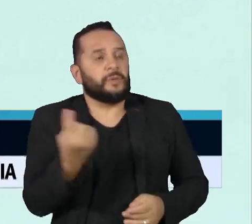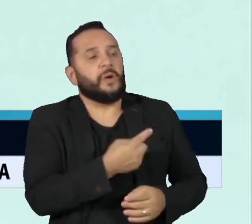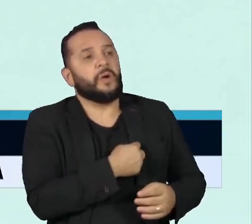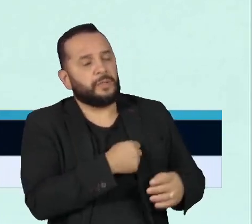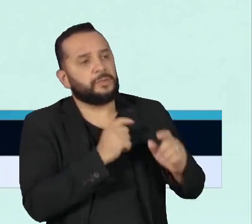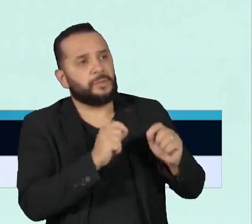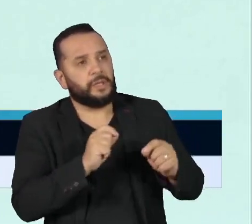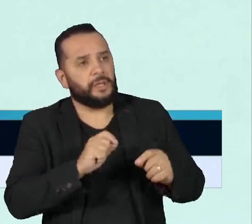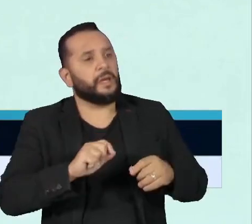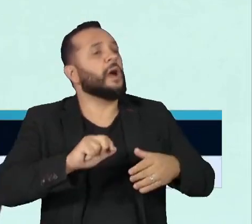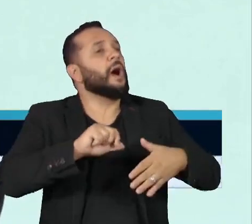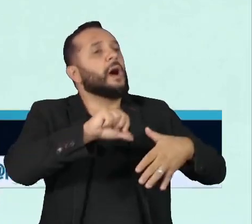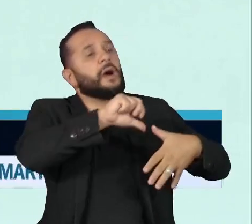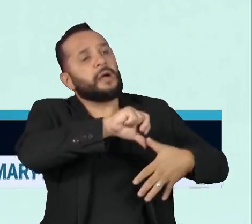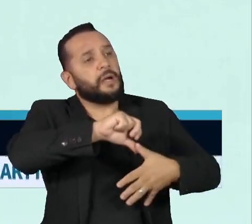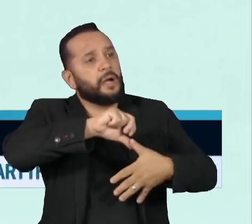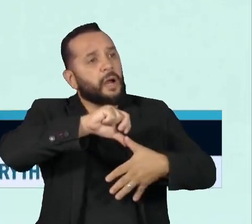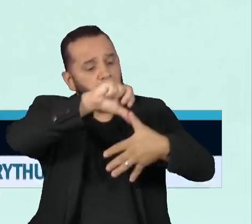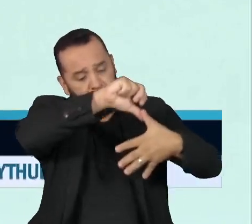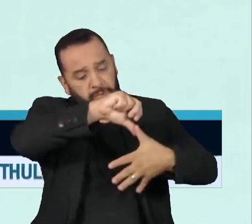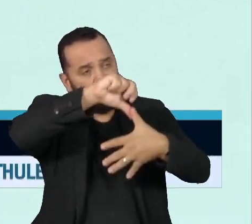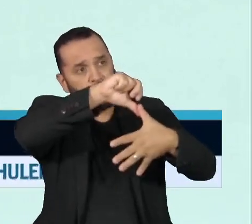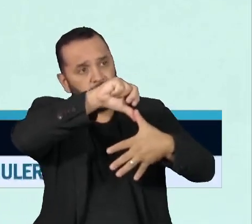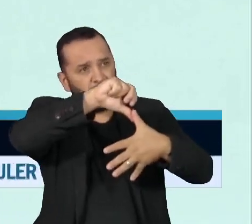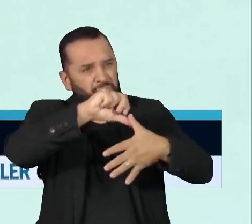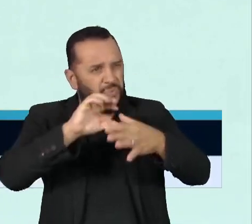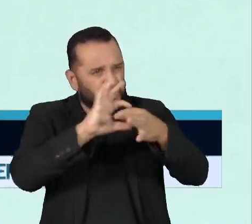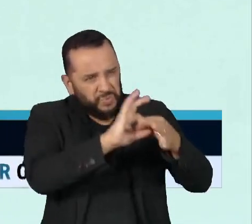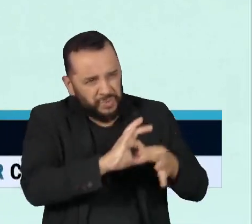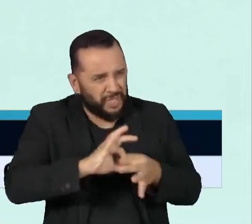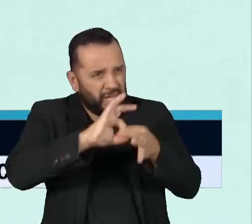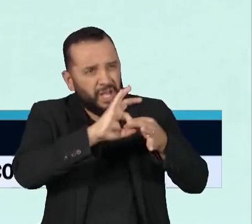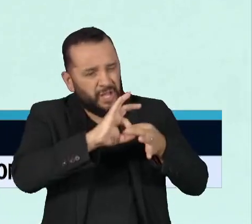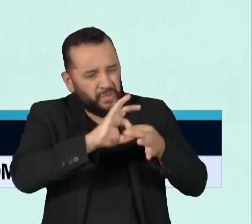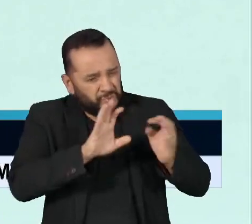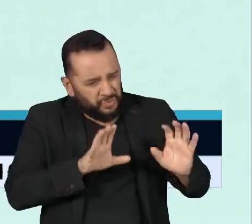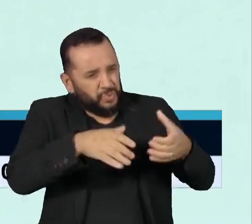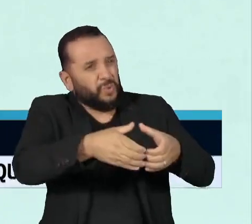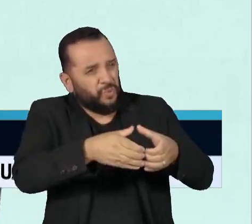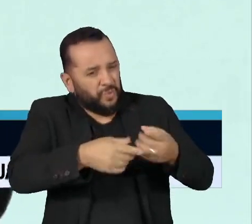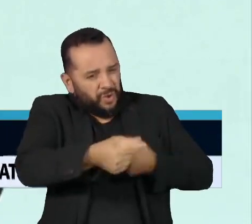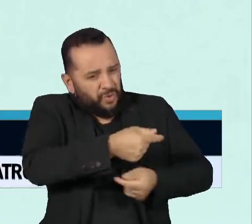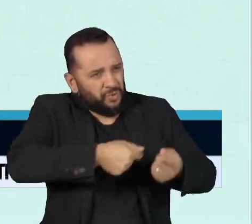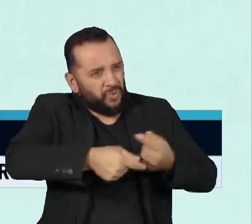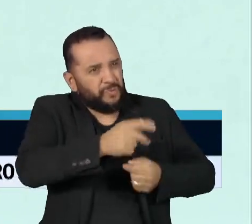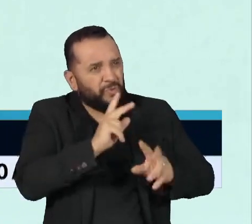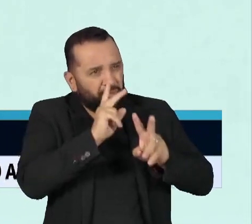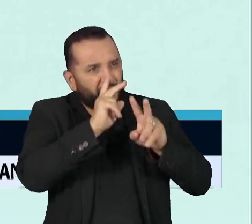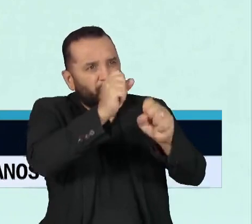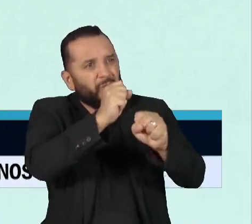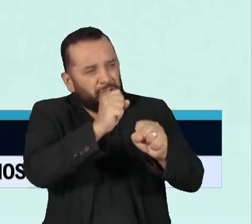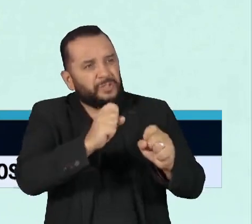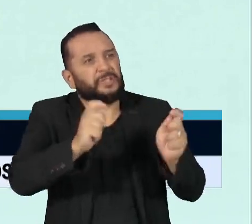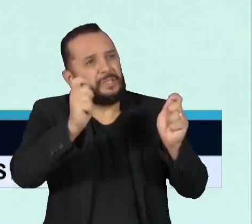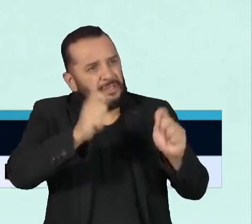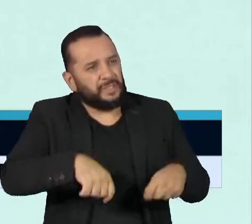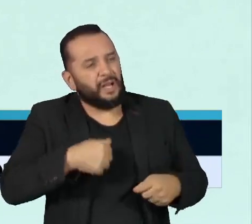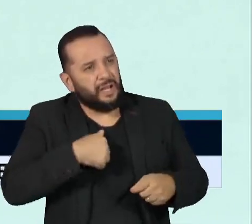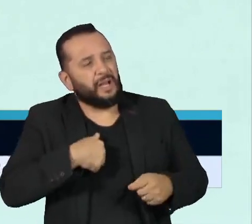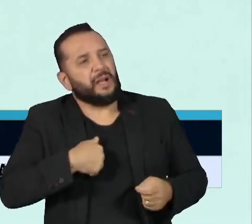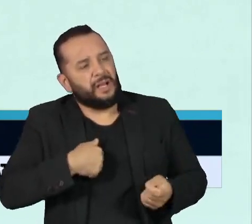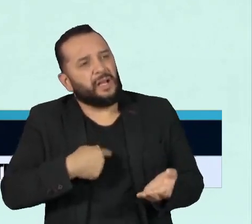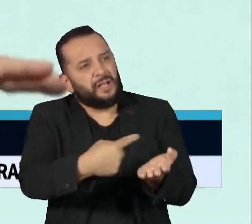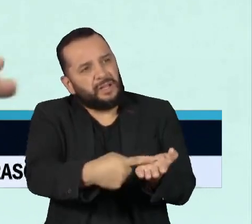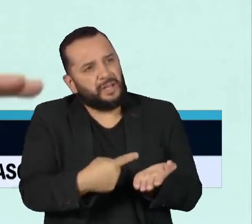porque a gente quer provar que, junto, nós somos um grande bloco econômico e, junto, nós temos muito mais chance de negociar,